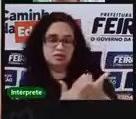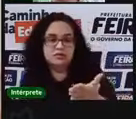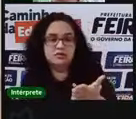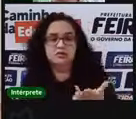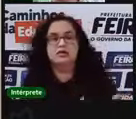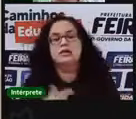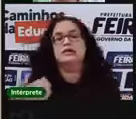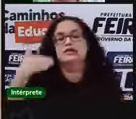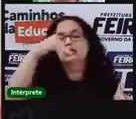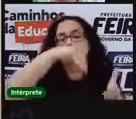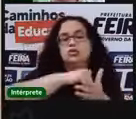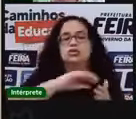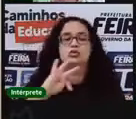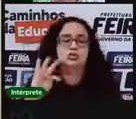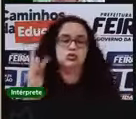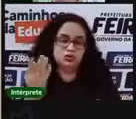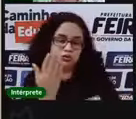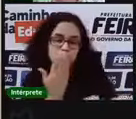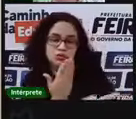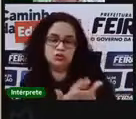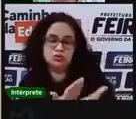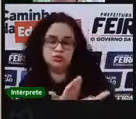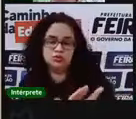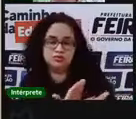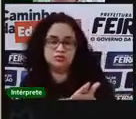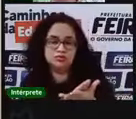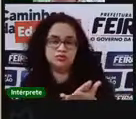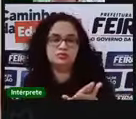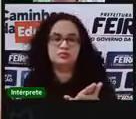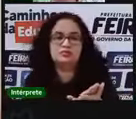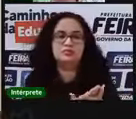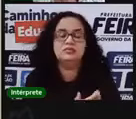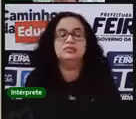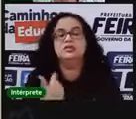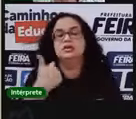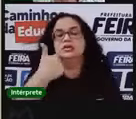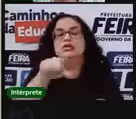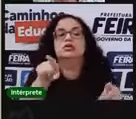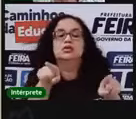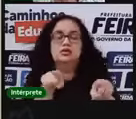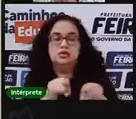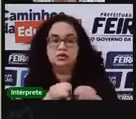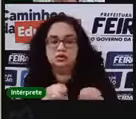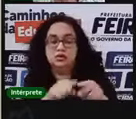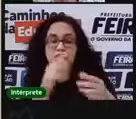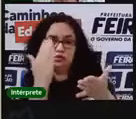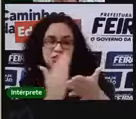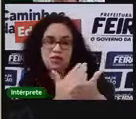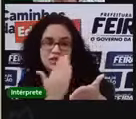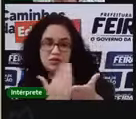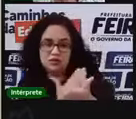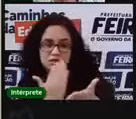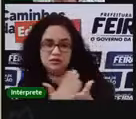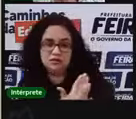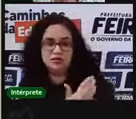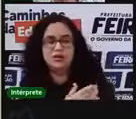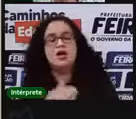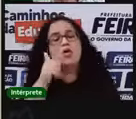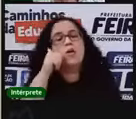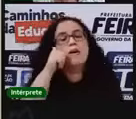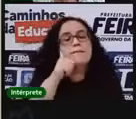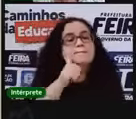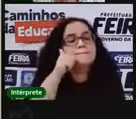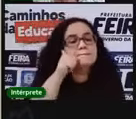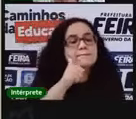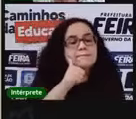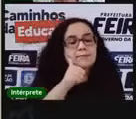nem entrou tudo. Eu estudo a vida de Carolina e eu te digo, nem entrou tudo. Tem outras coisas que dá outro livro, sabe? Imagine a mulher que saiu